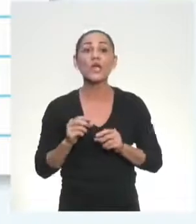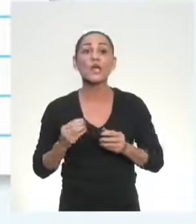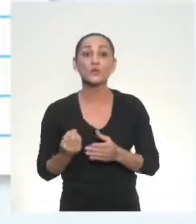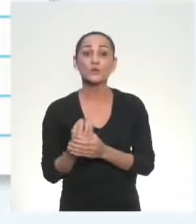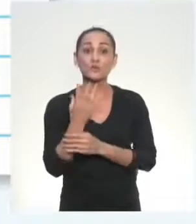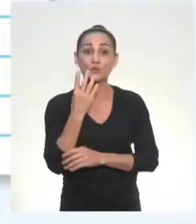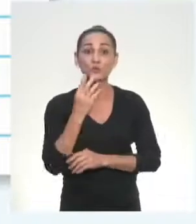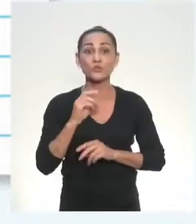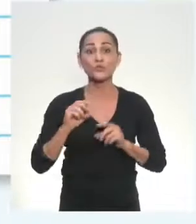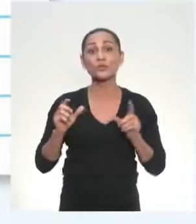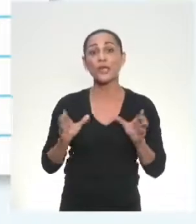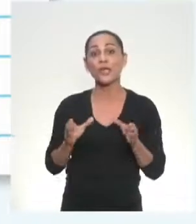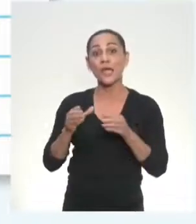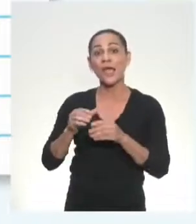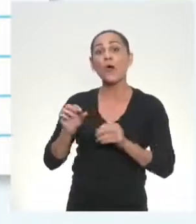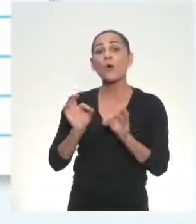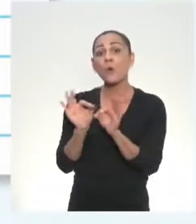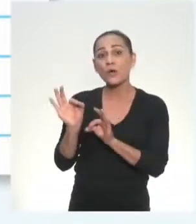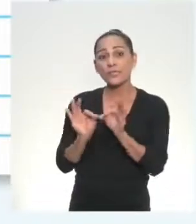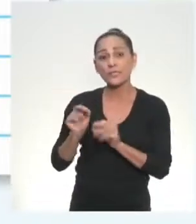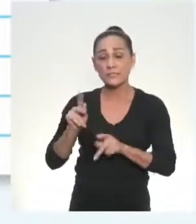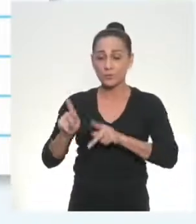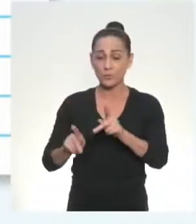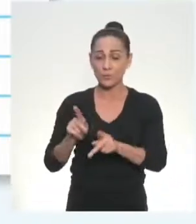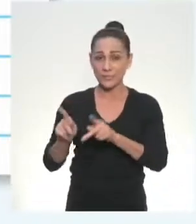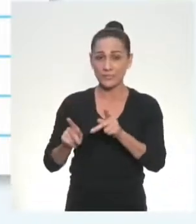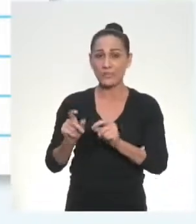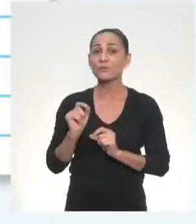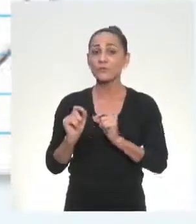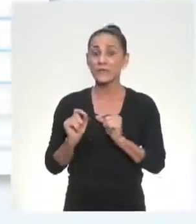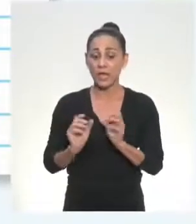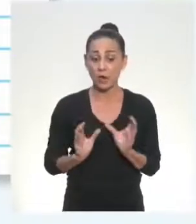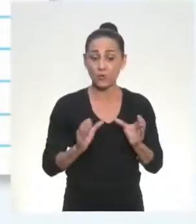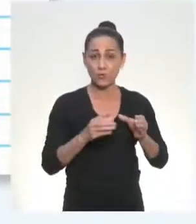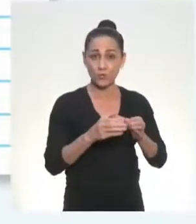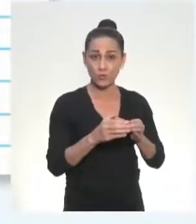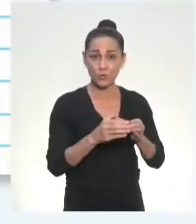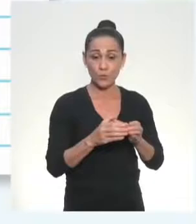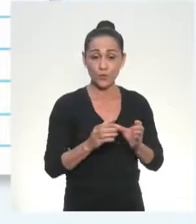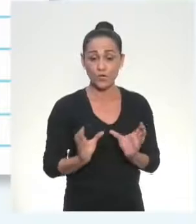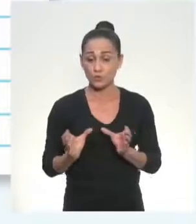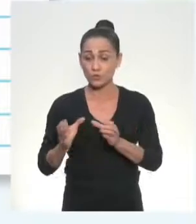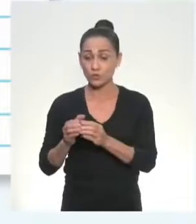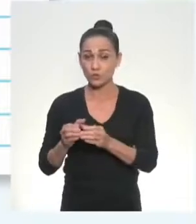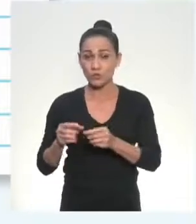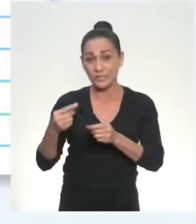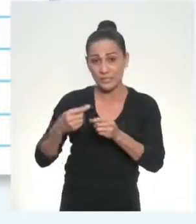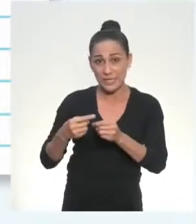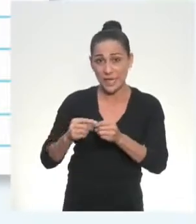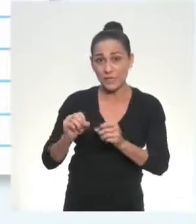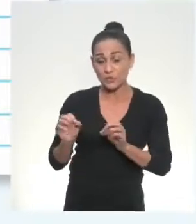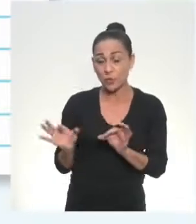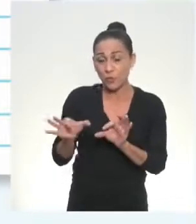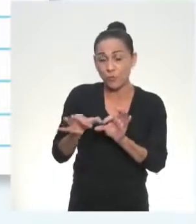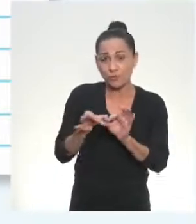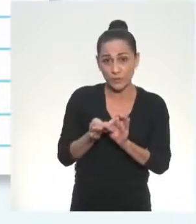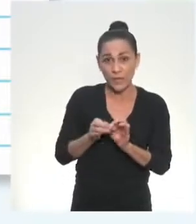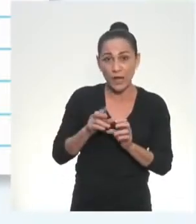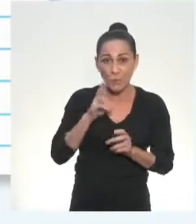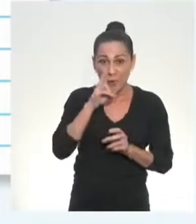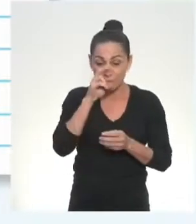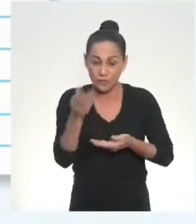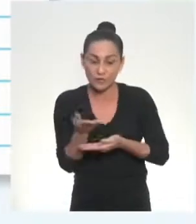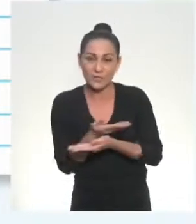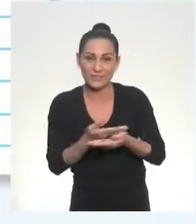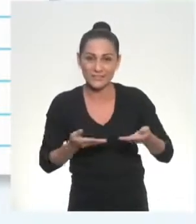arranjo populacional. Um arranjo populacional é o agrupamento de 2 ou mais municípios entre os quais há uma forte